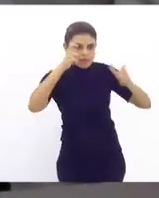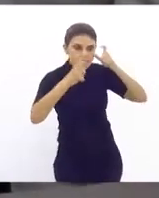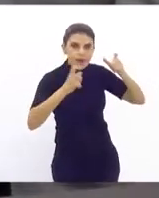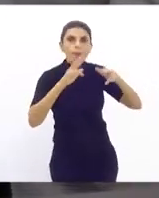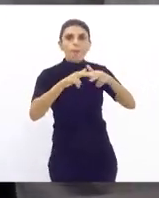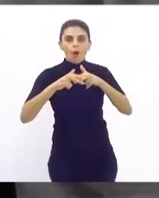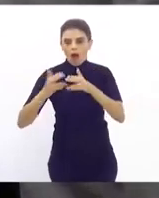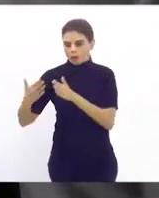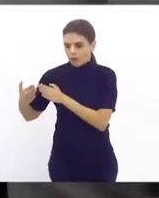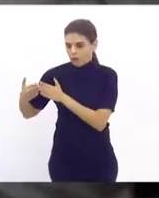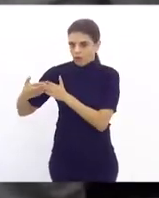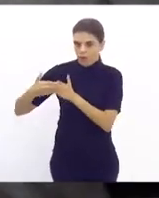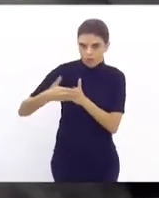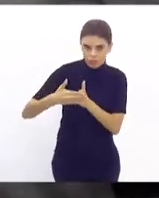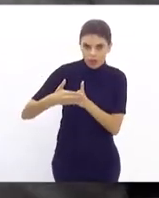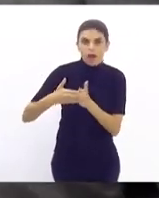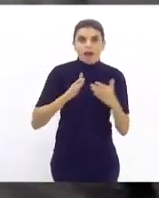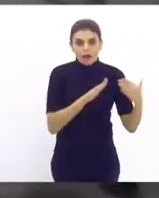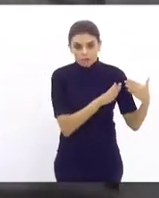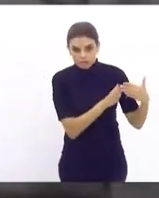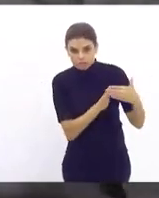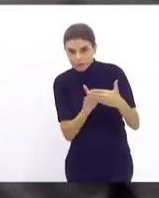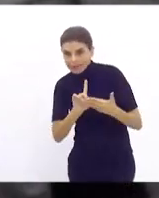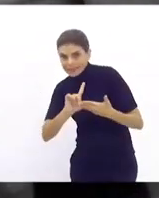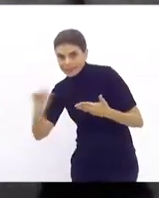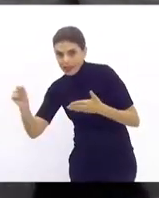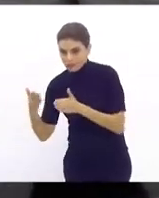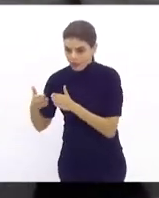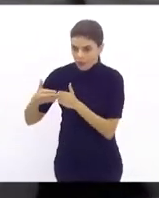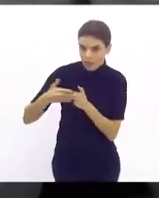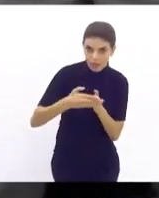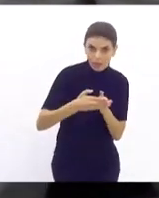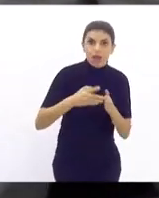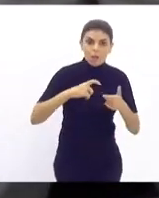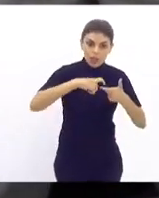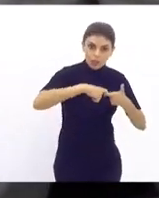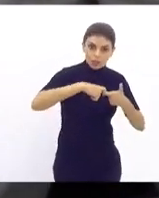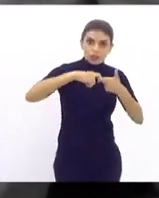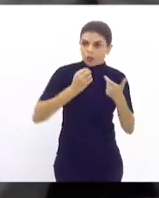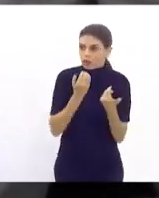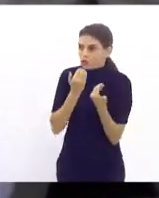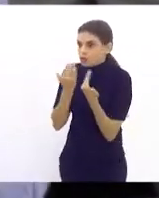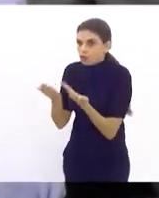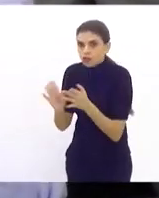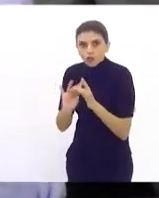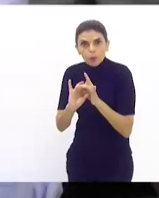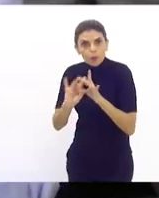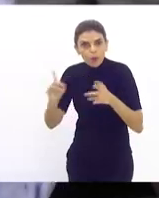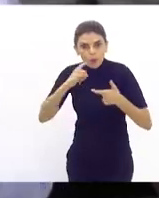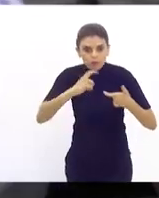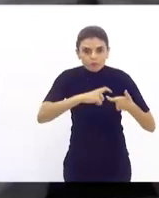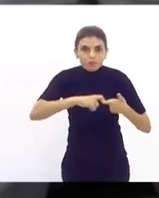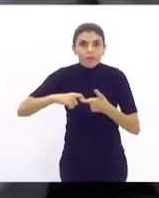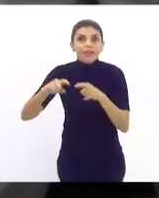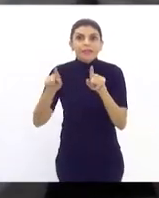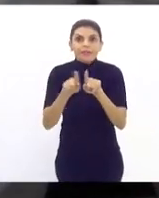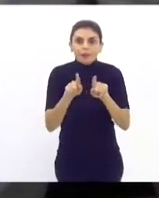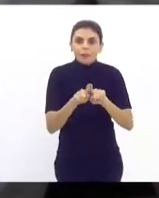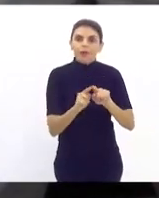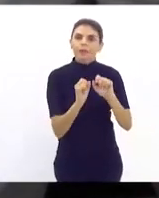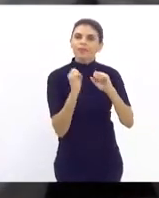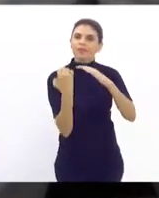saída, e disponibilizaram gratuitamente seus guindastes para retirar. E mais ainda, com a Gerdau, para